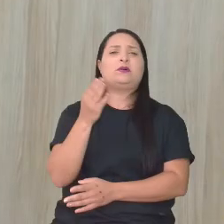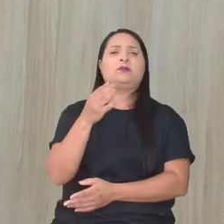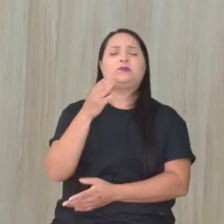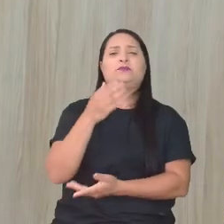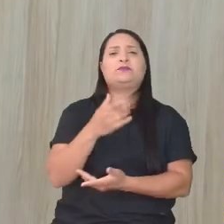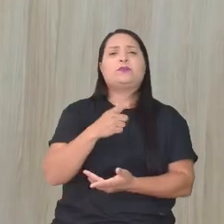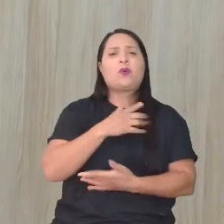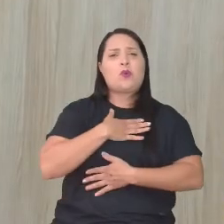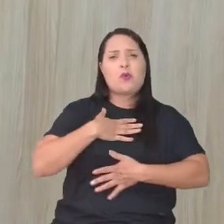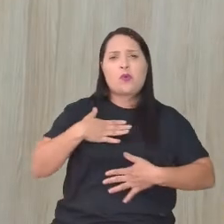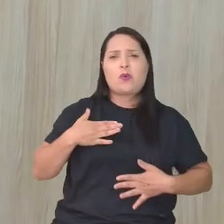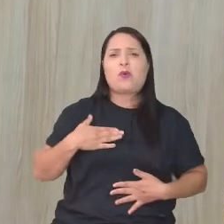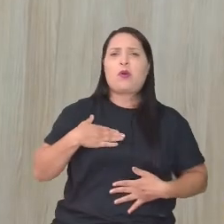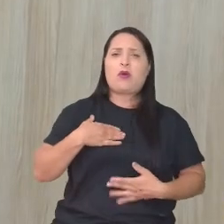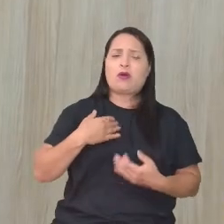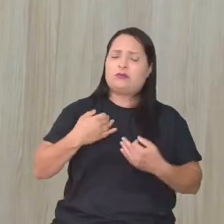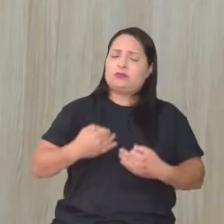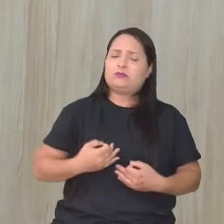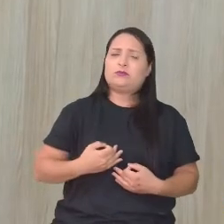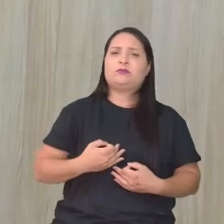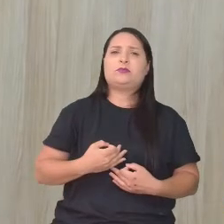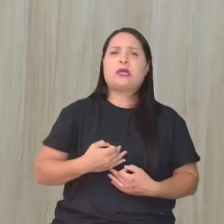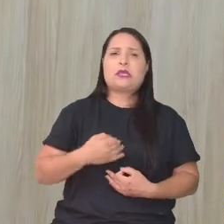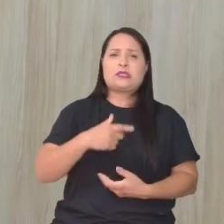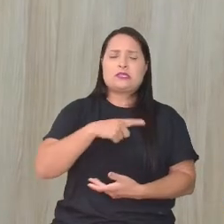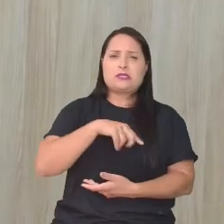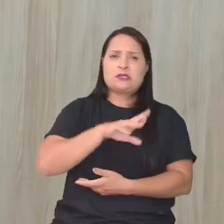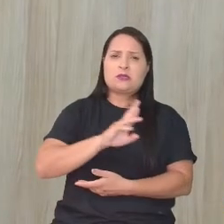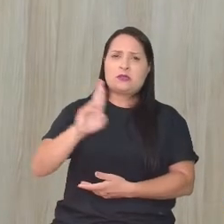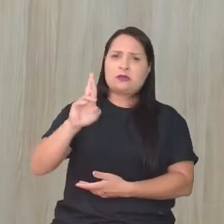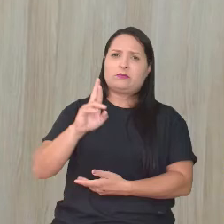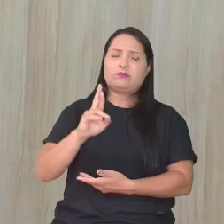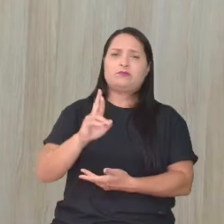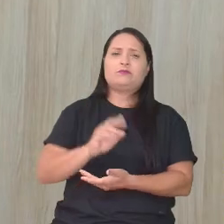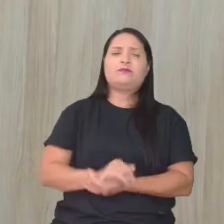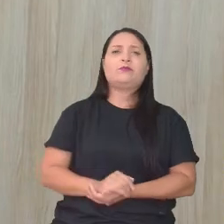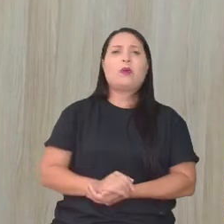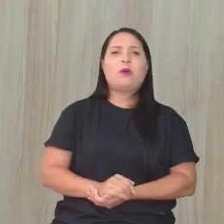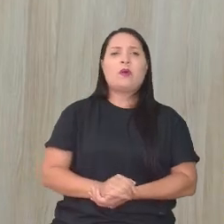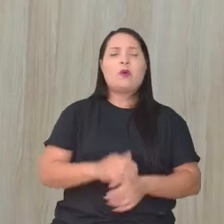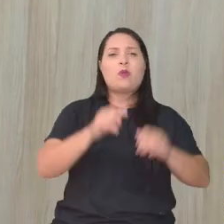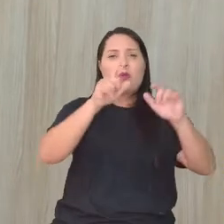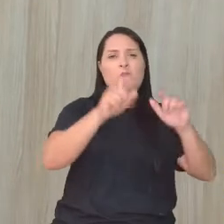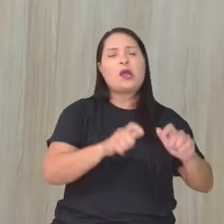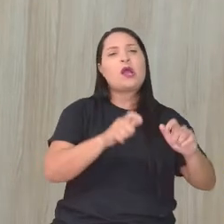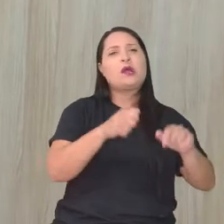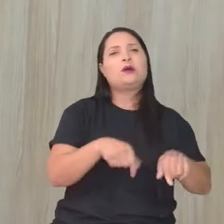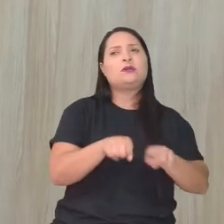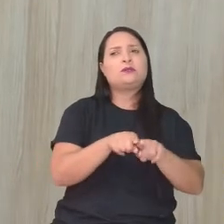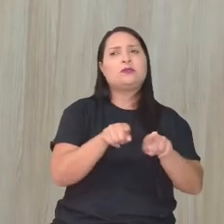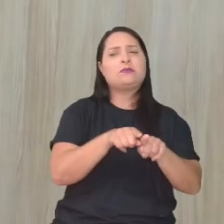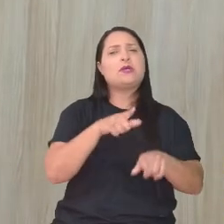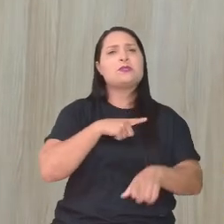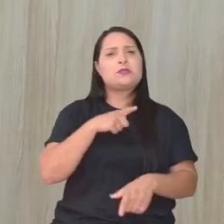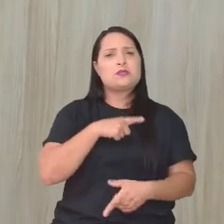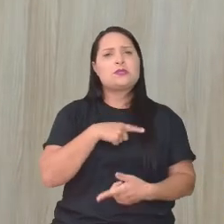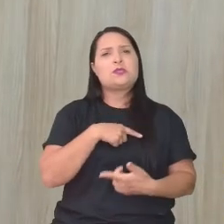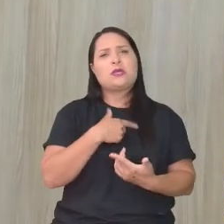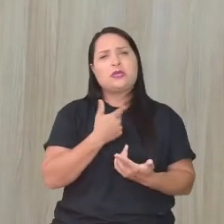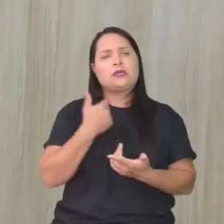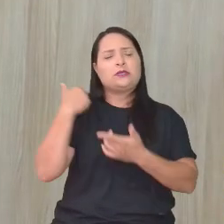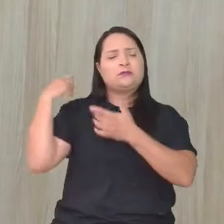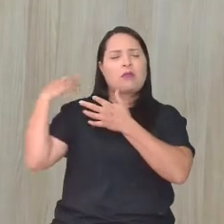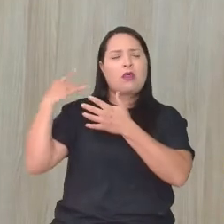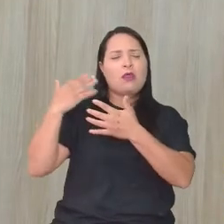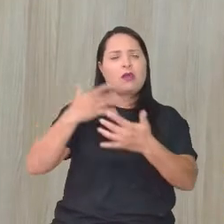algo sagrado, né, divino e tudo mais. Então aí esse lugar também, né, tem essa carga